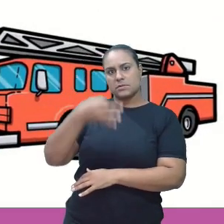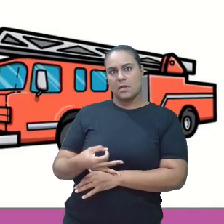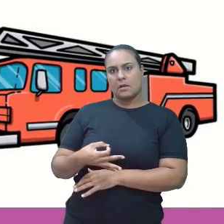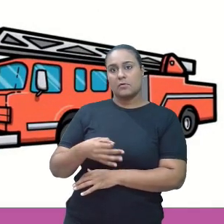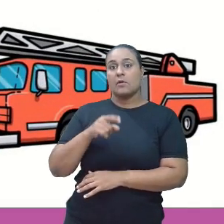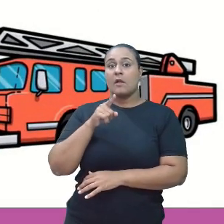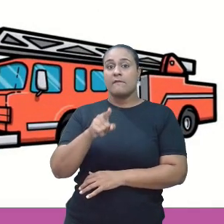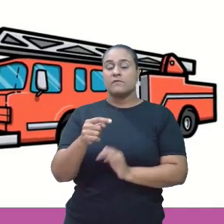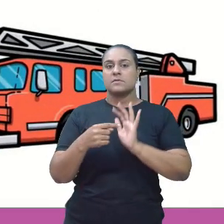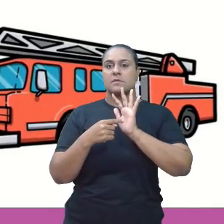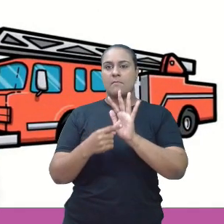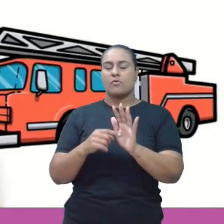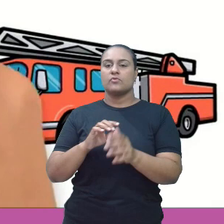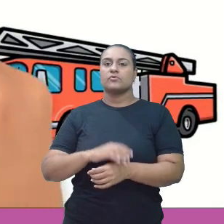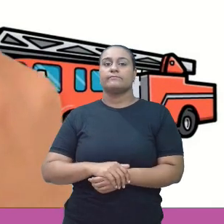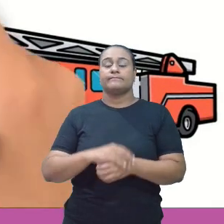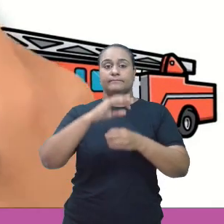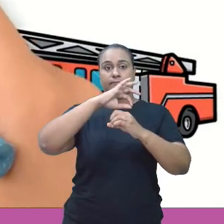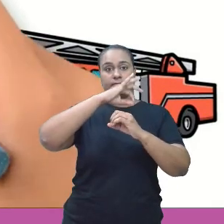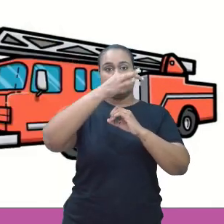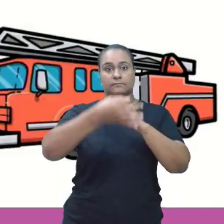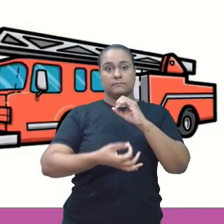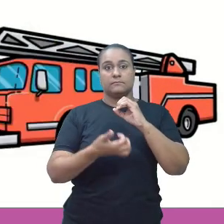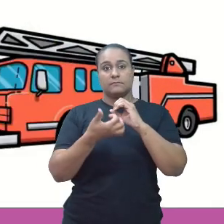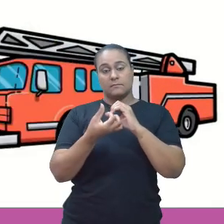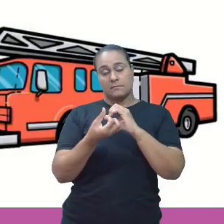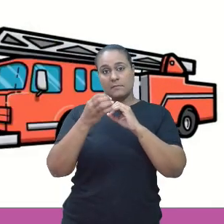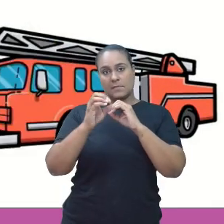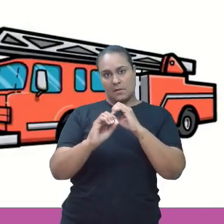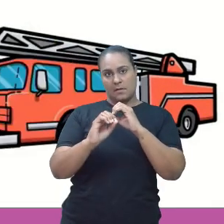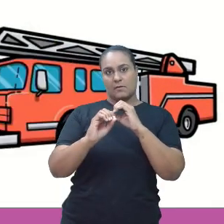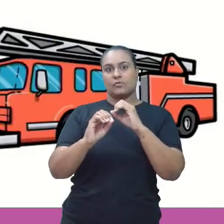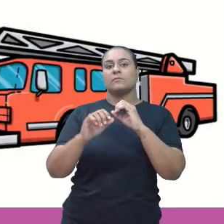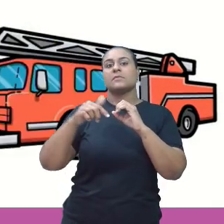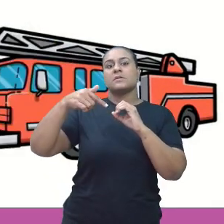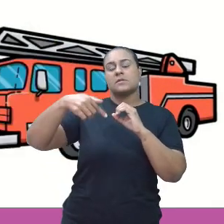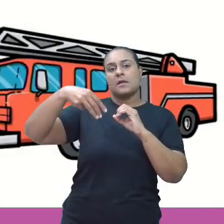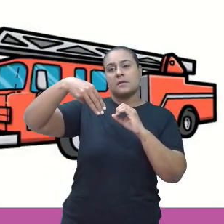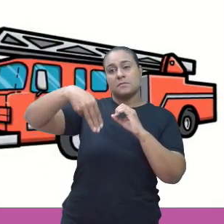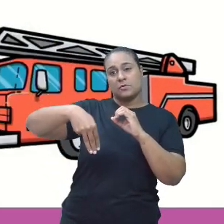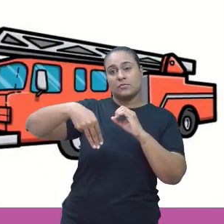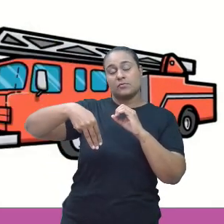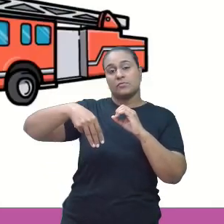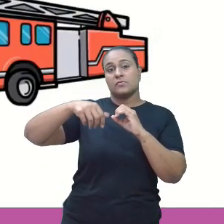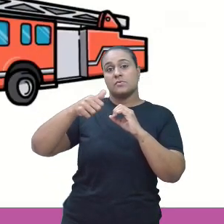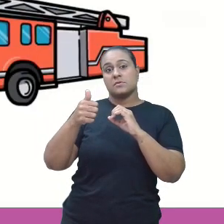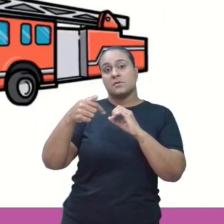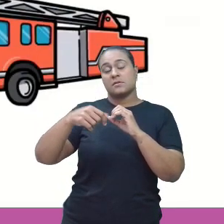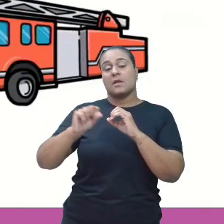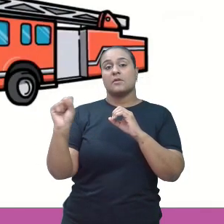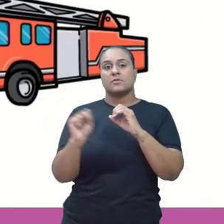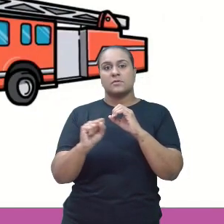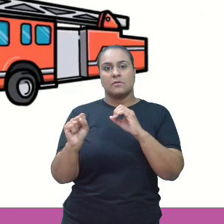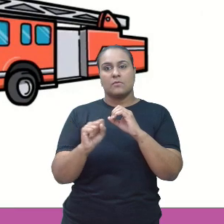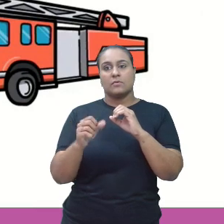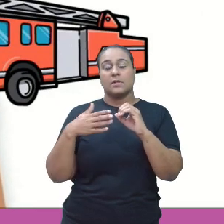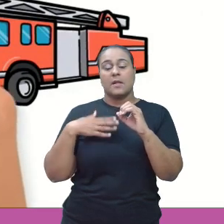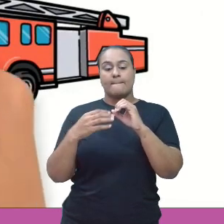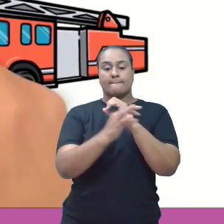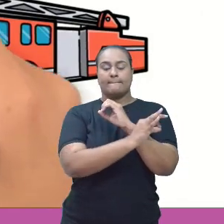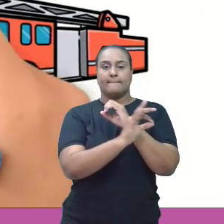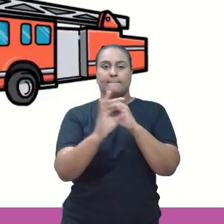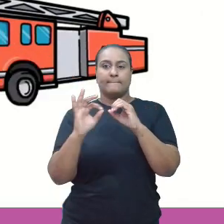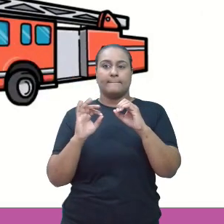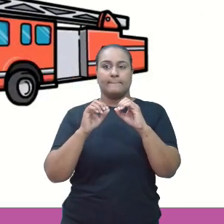dado. Latitude 60 graus, 7 minutos e 17 segundos e minha longitude é